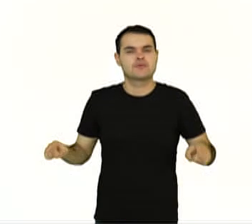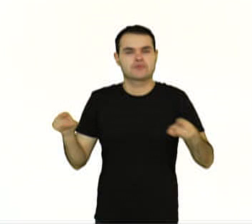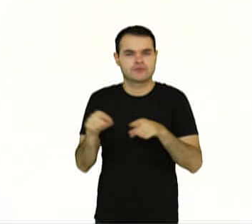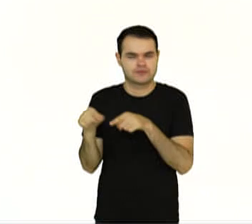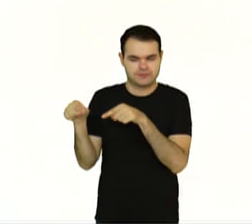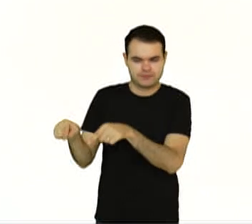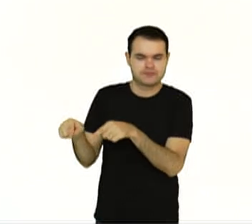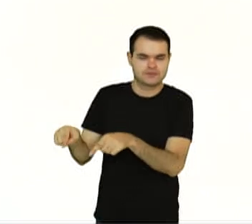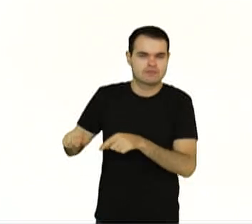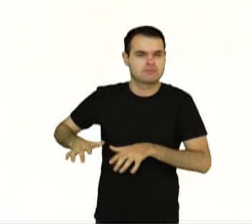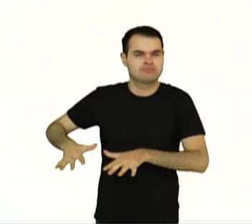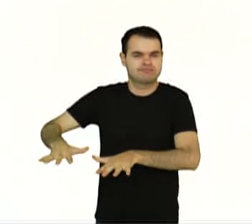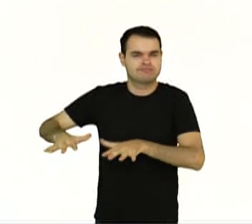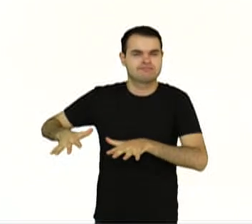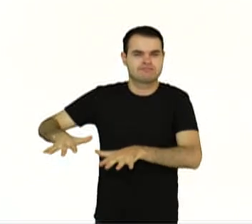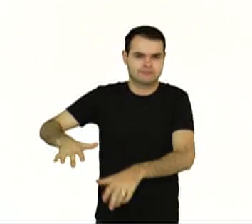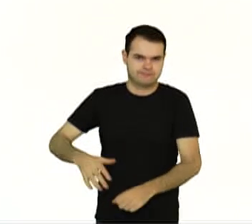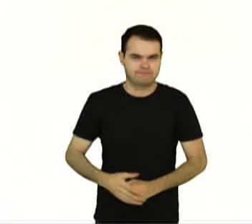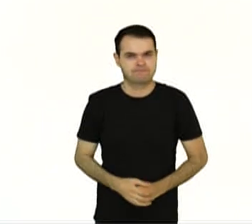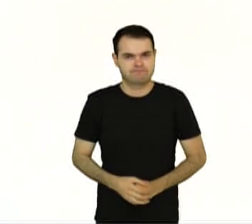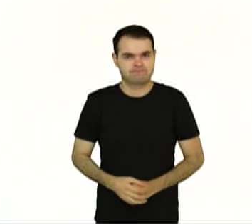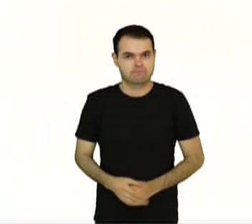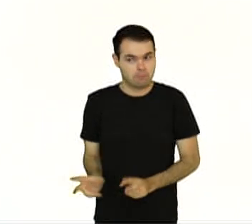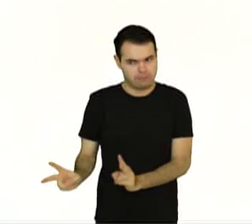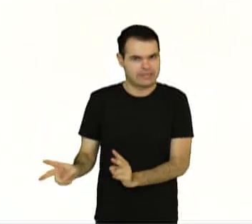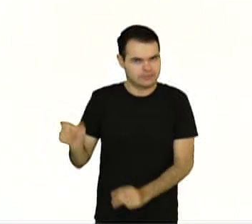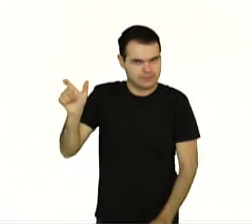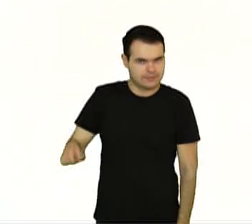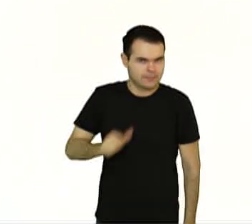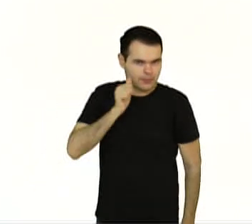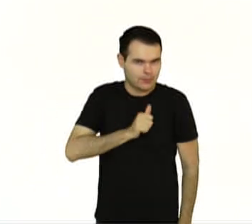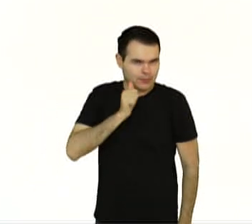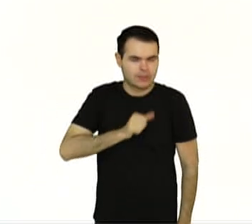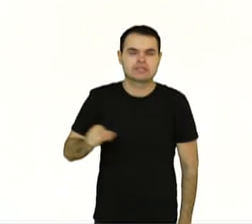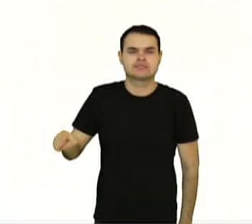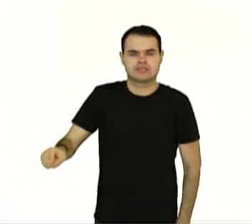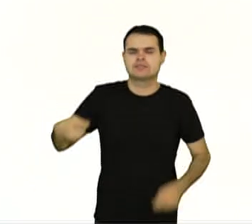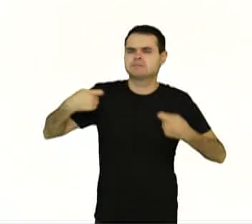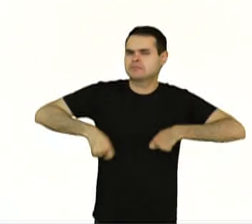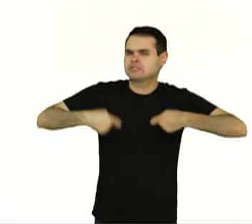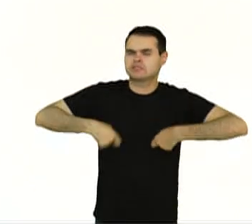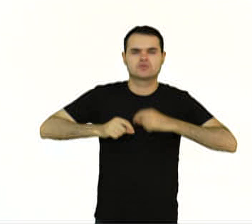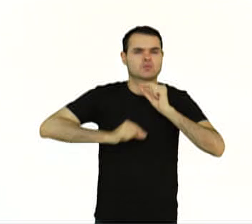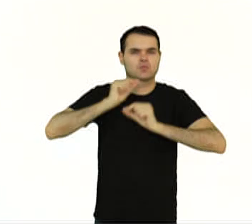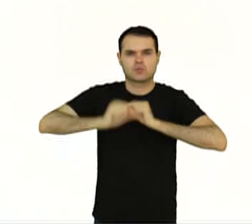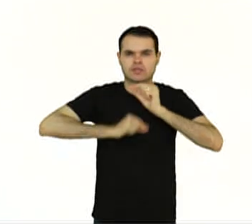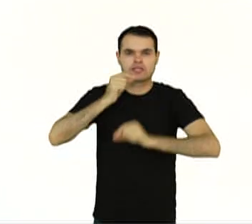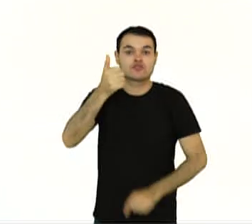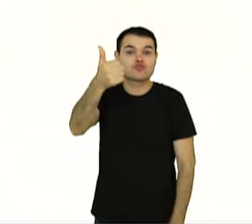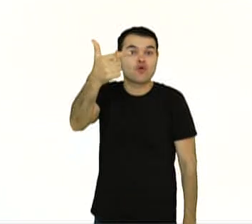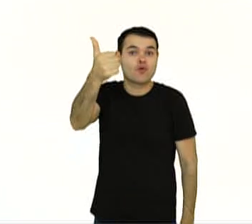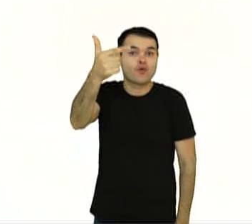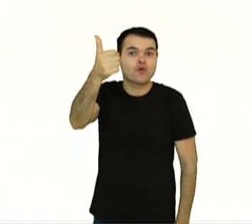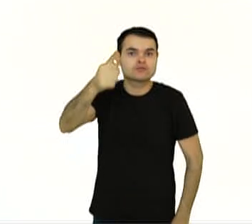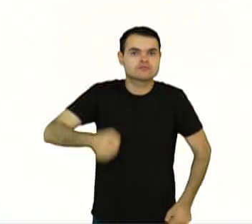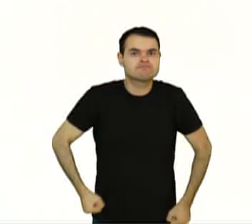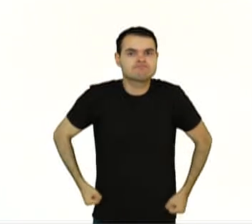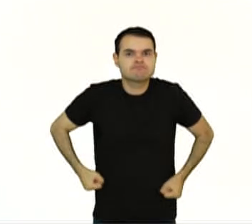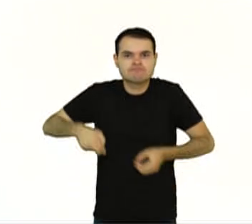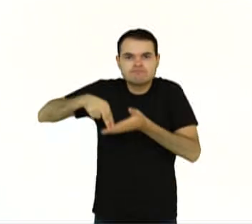costureira. Agora, essa mesma costureira, ela precisa fazer 12